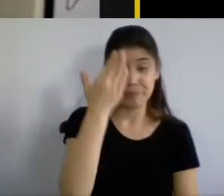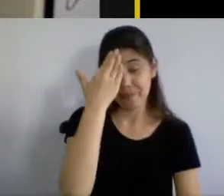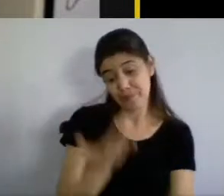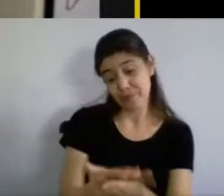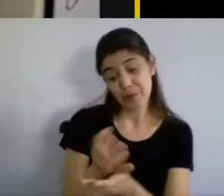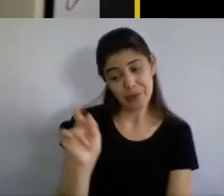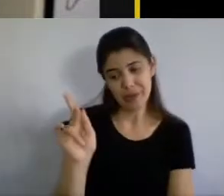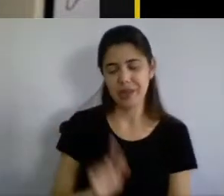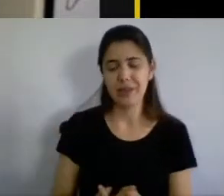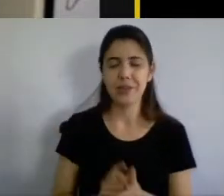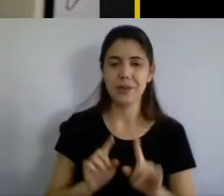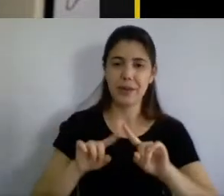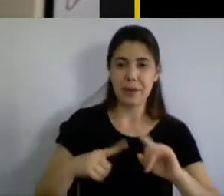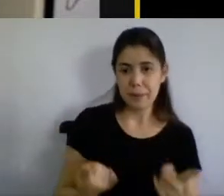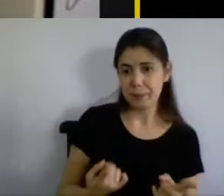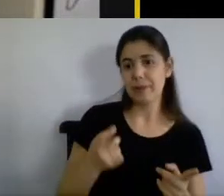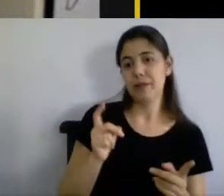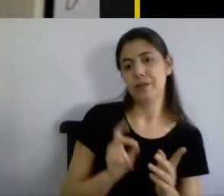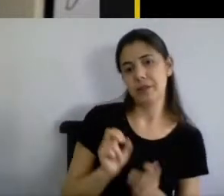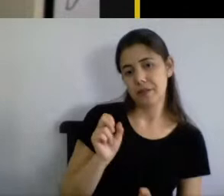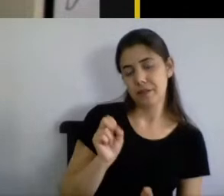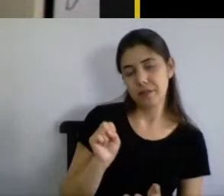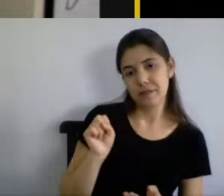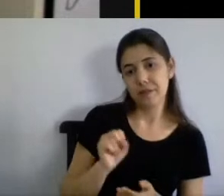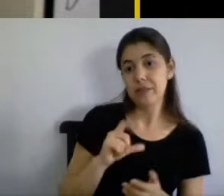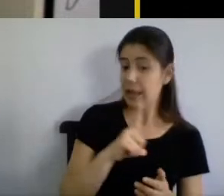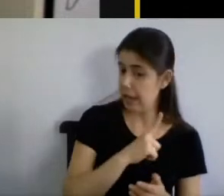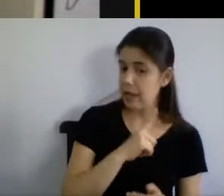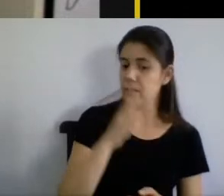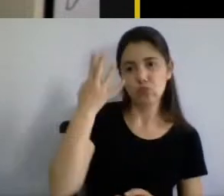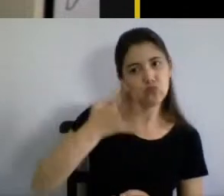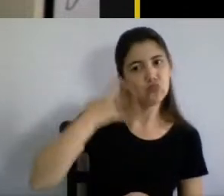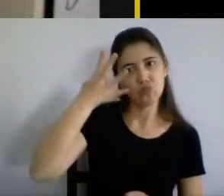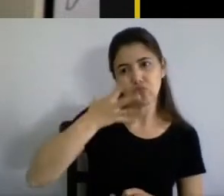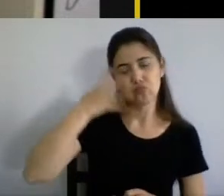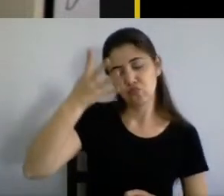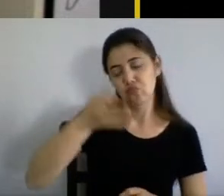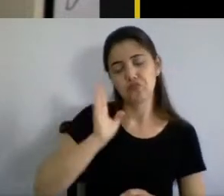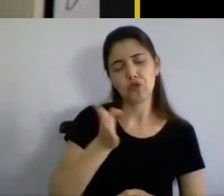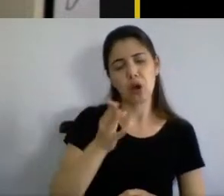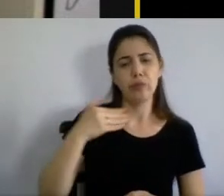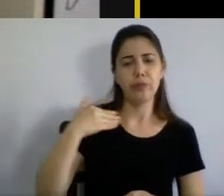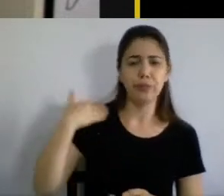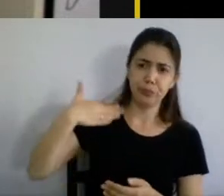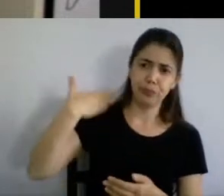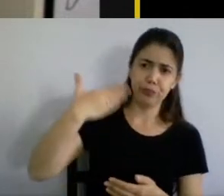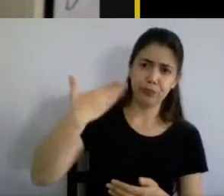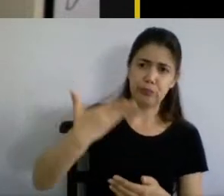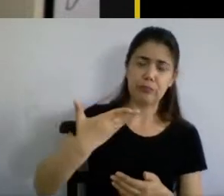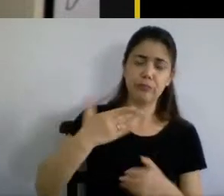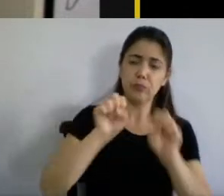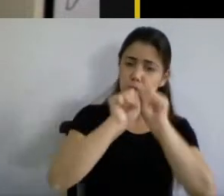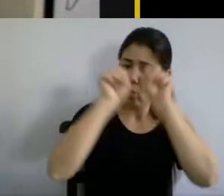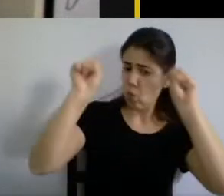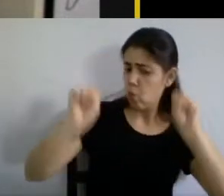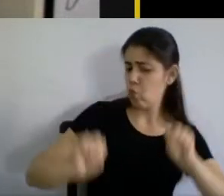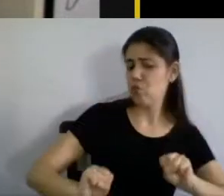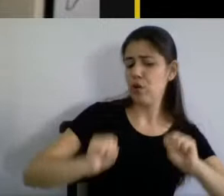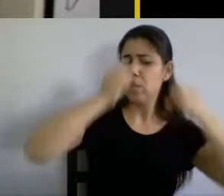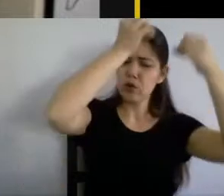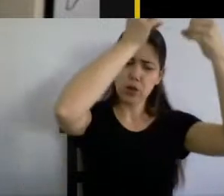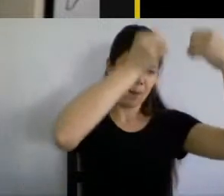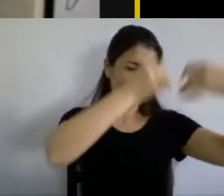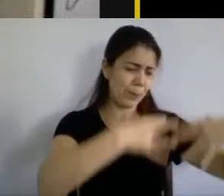isso, sim, há discursos que já são feitos, que já estão aí, como sistemas de explicação,